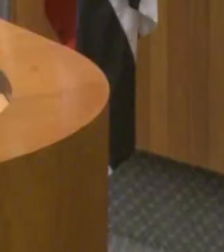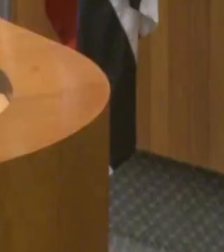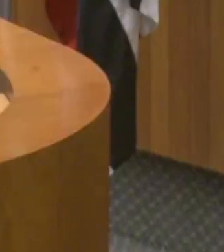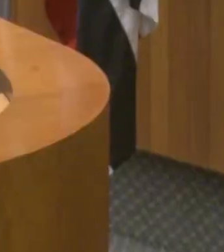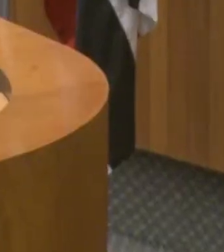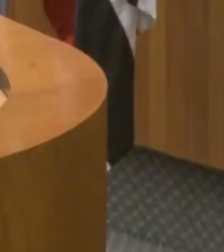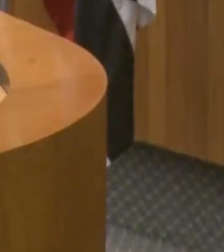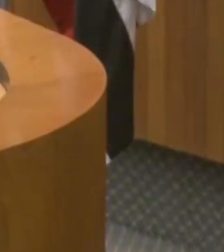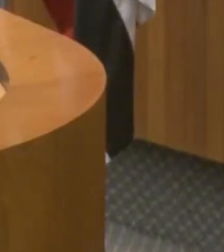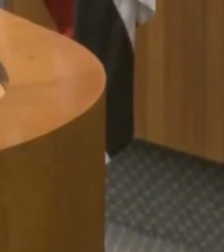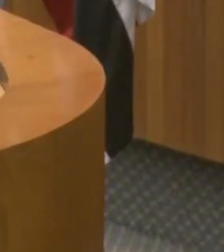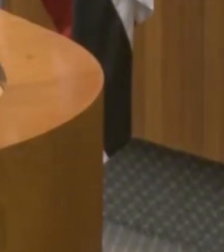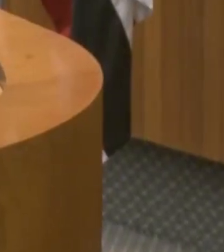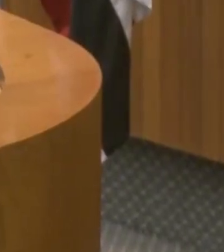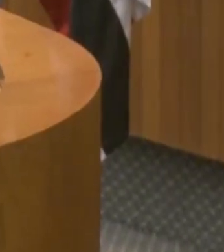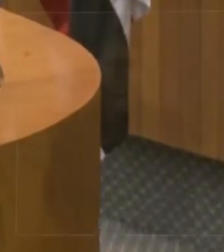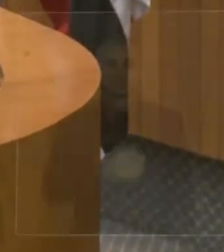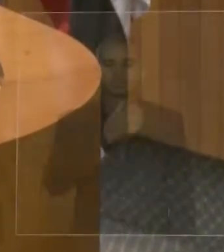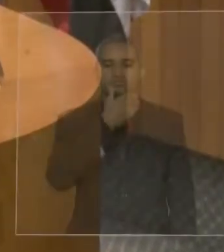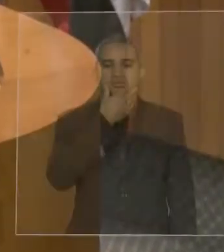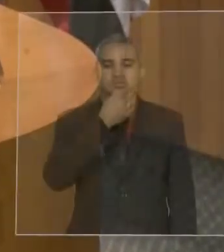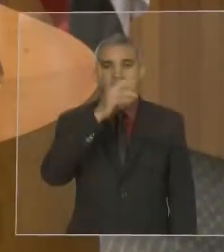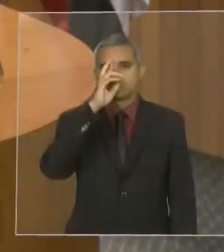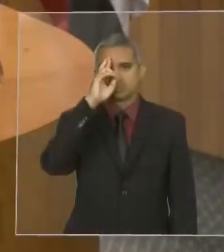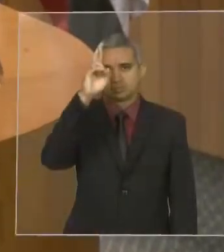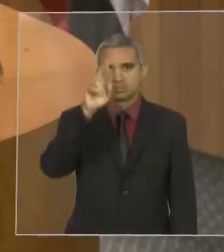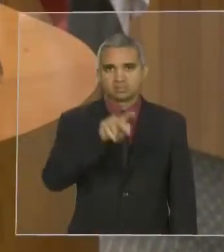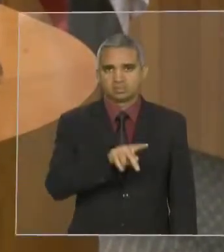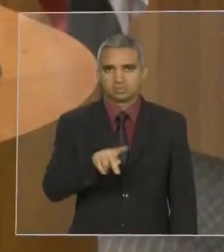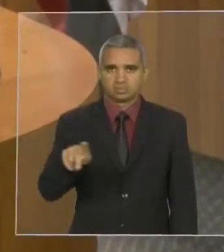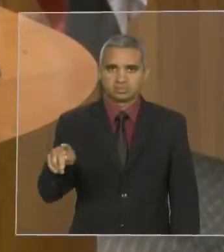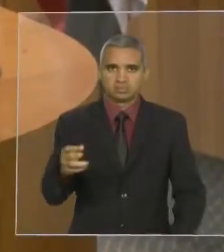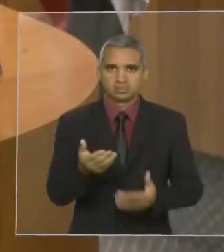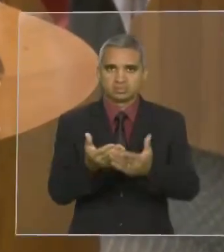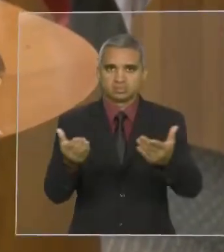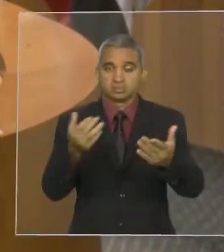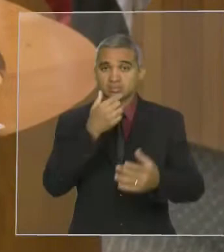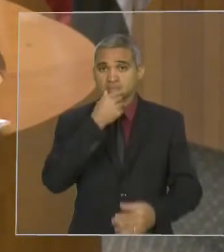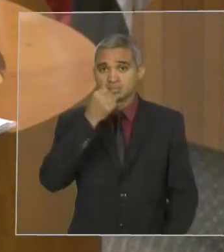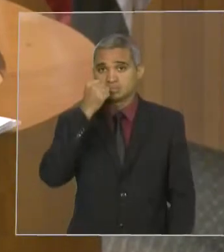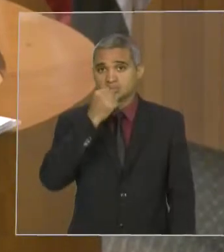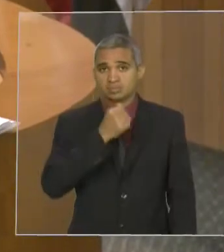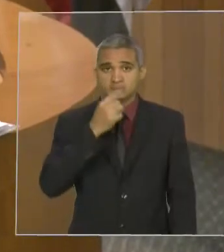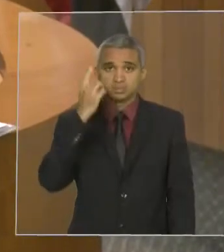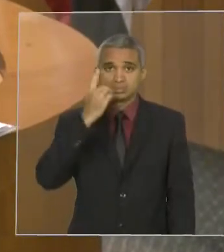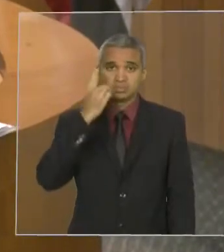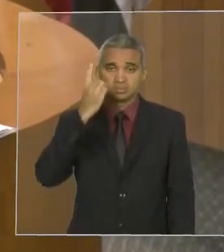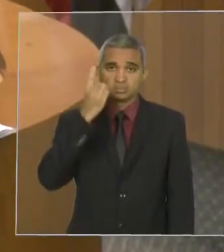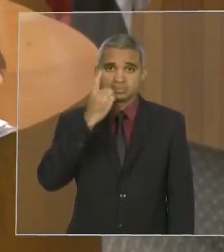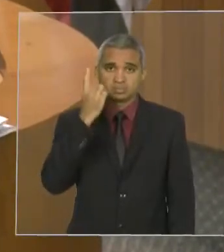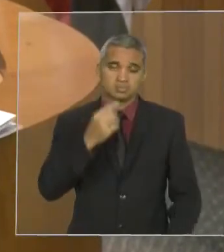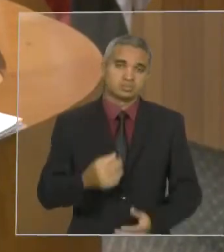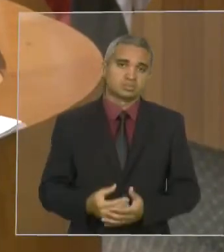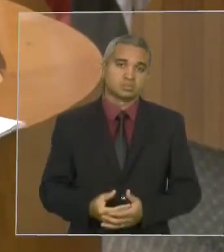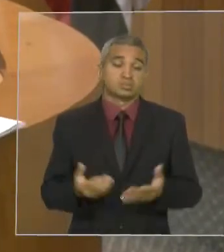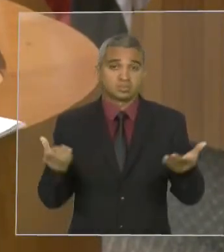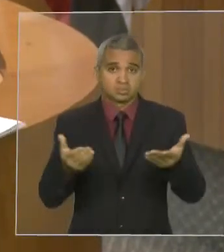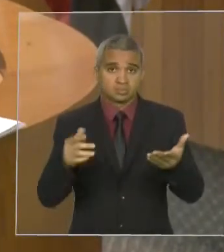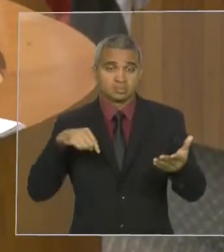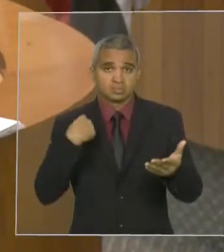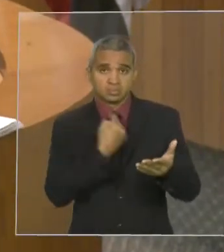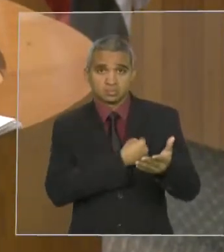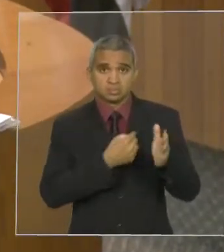Senhor presidente, senhores deputados e senhoras deputadas, nós apreciaremos agora o requerimento